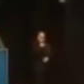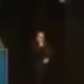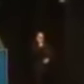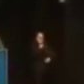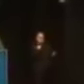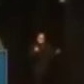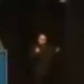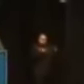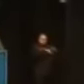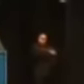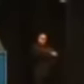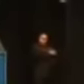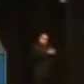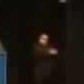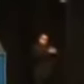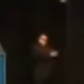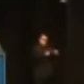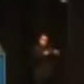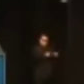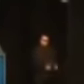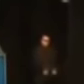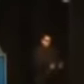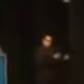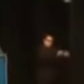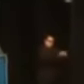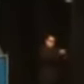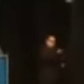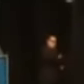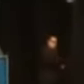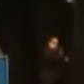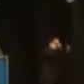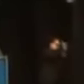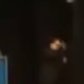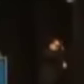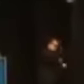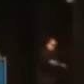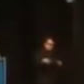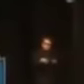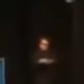Fascistas e democratas usam as mesmas togas.